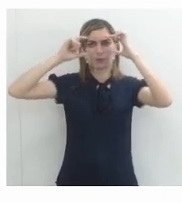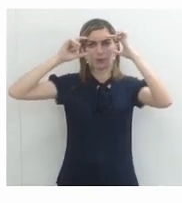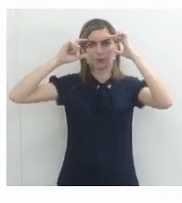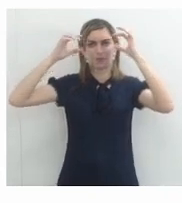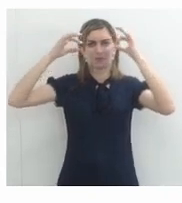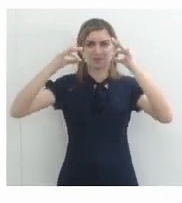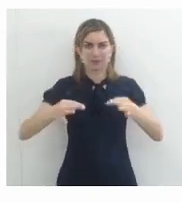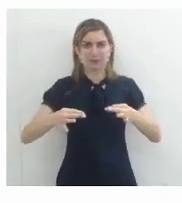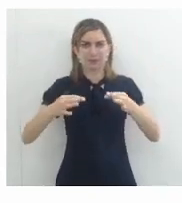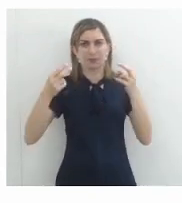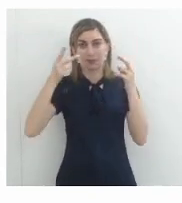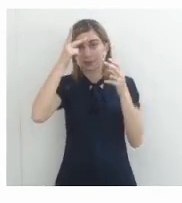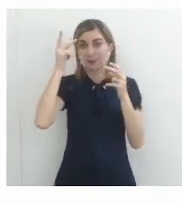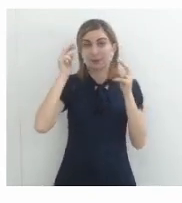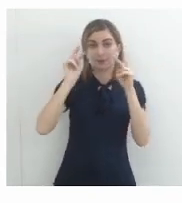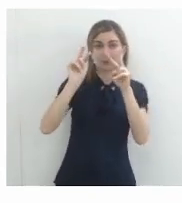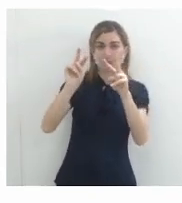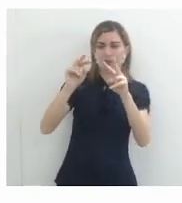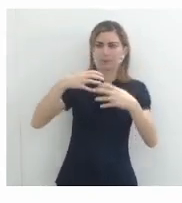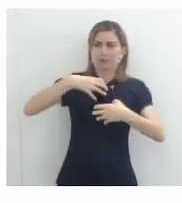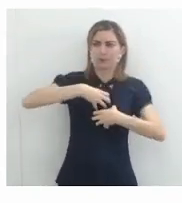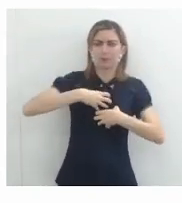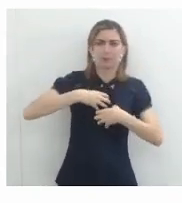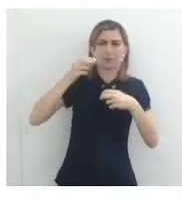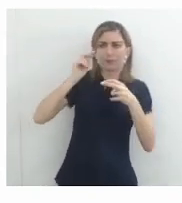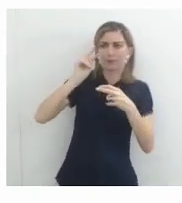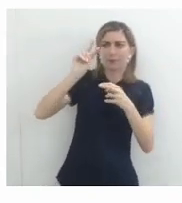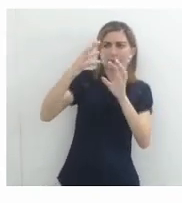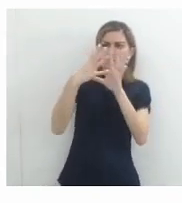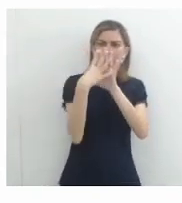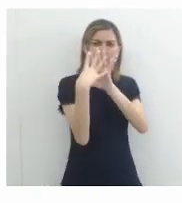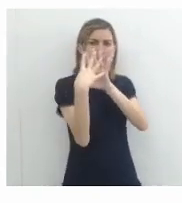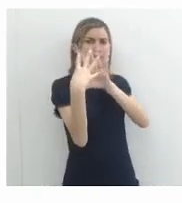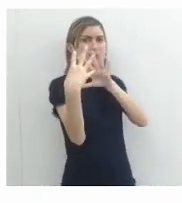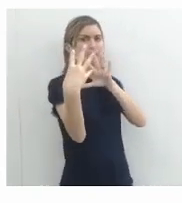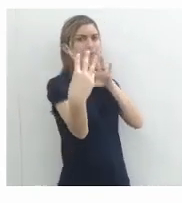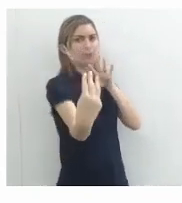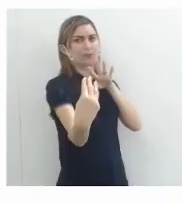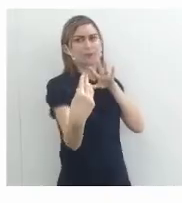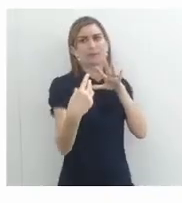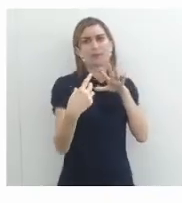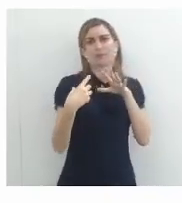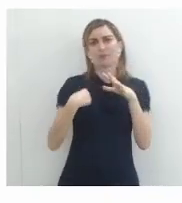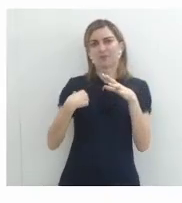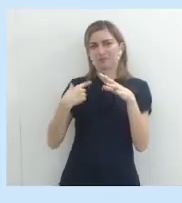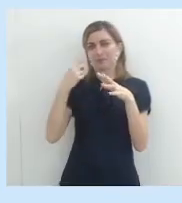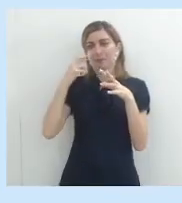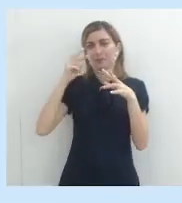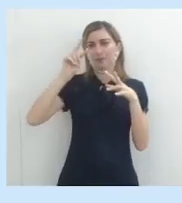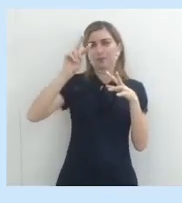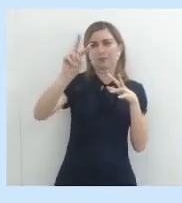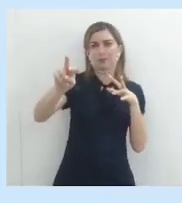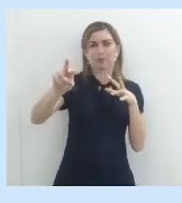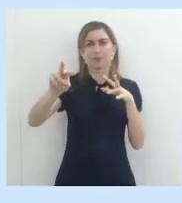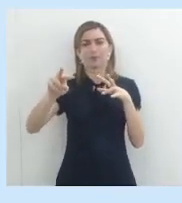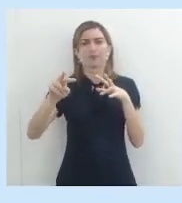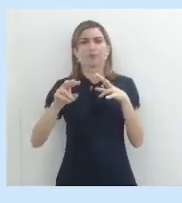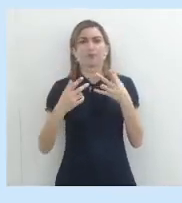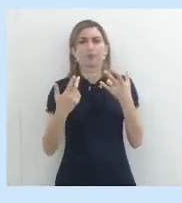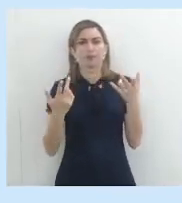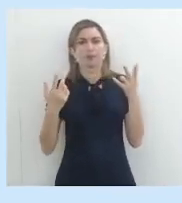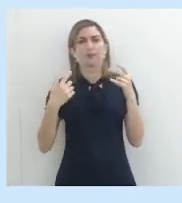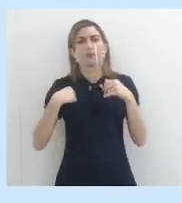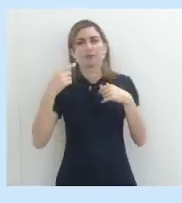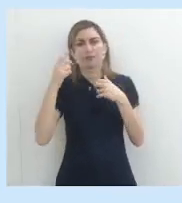eu falei, as pessoas tenham a impressão que vem em tridimensionalidade, né? Na verdade, a gente está vendo em dimensão. Quem já